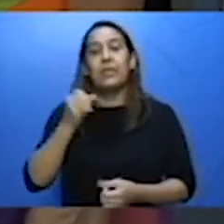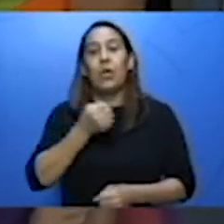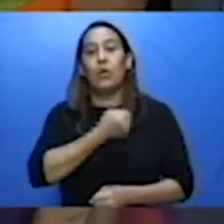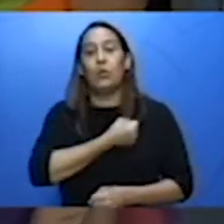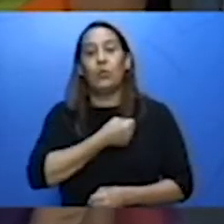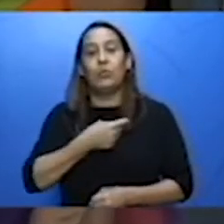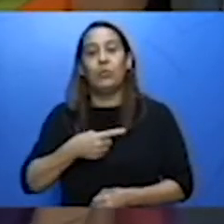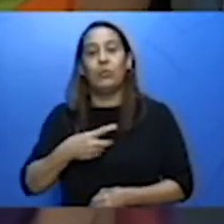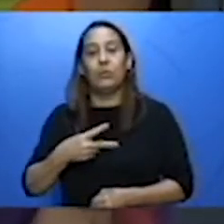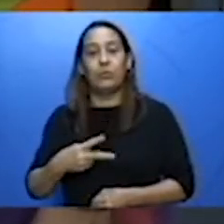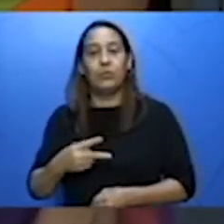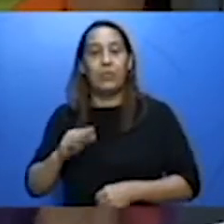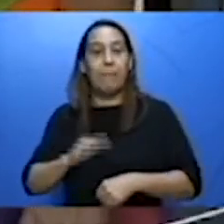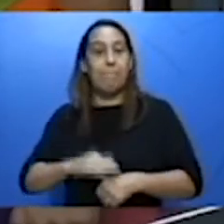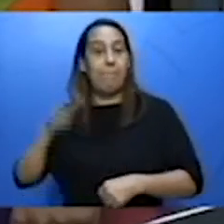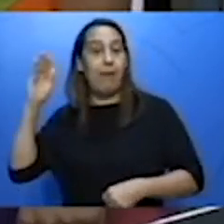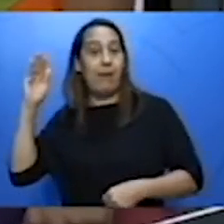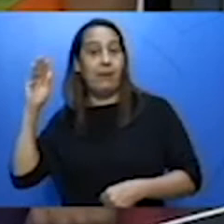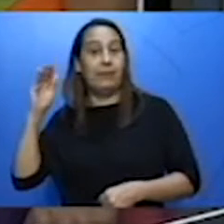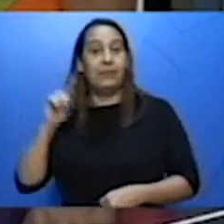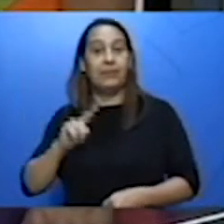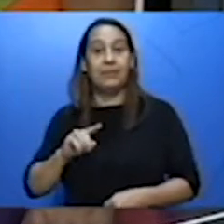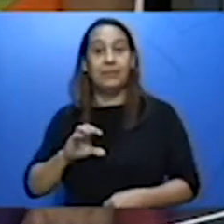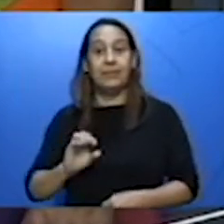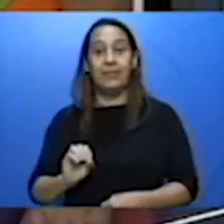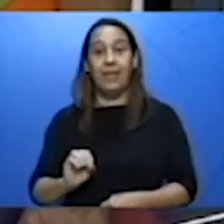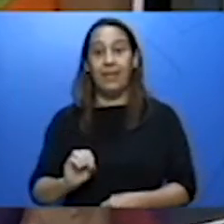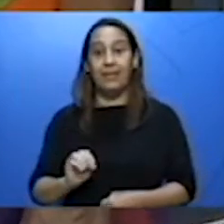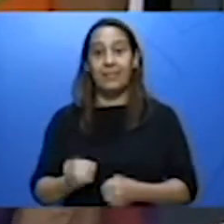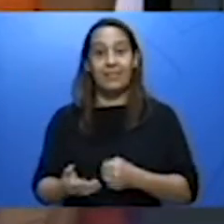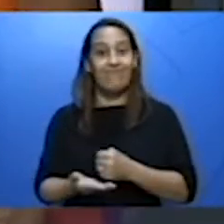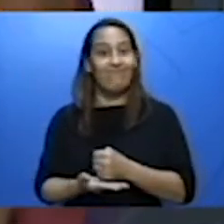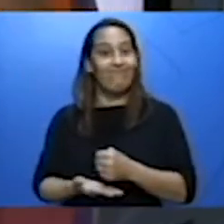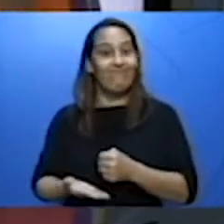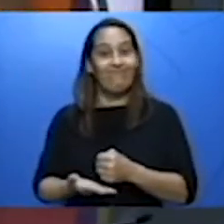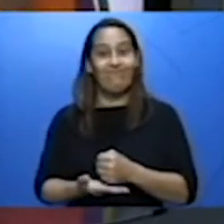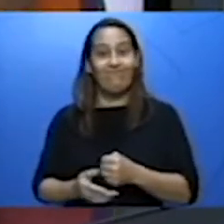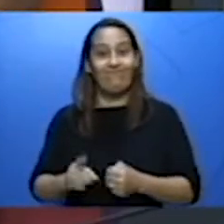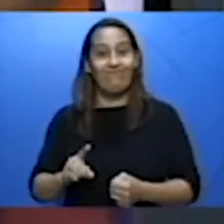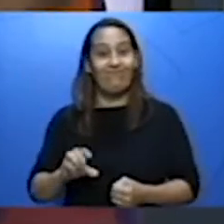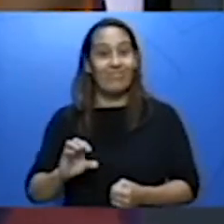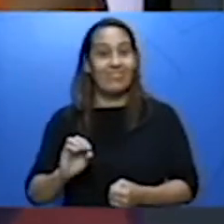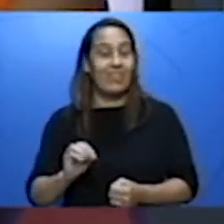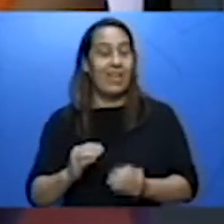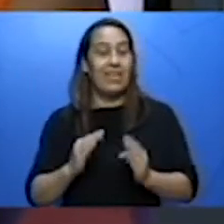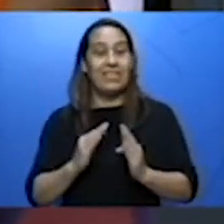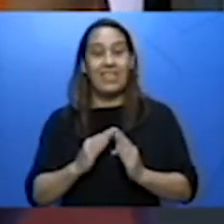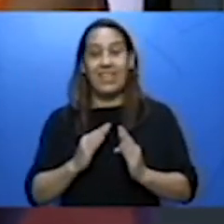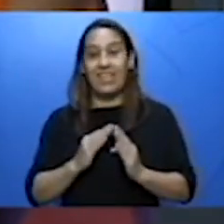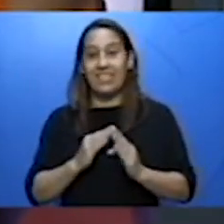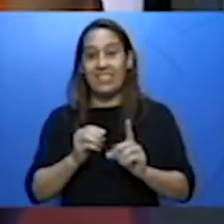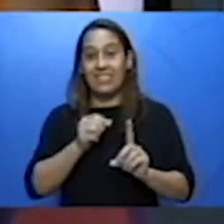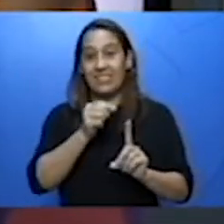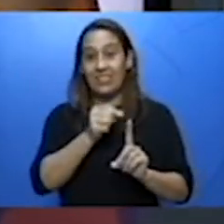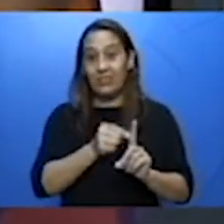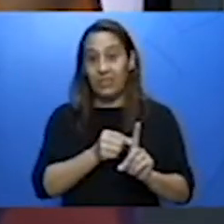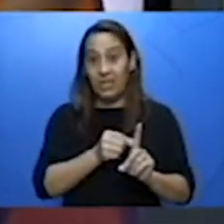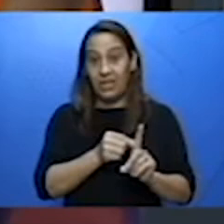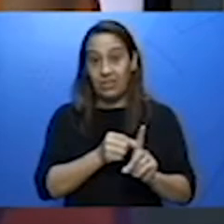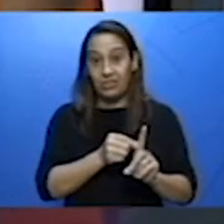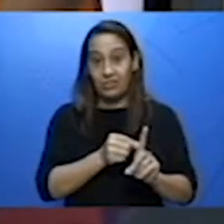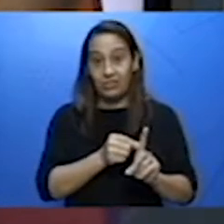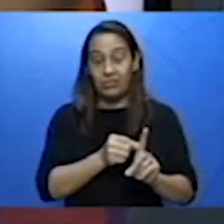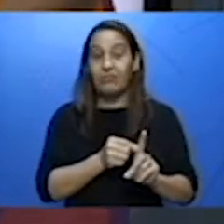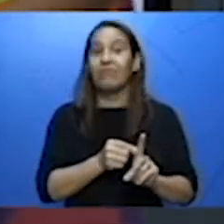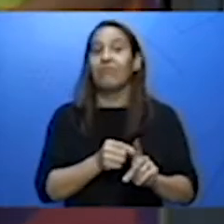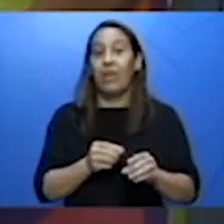Número 12 é 10 mais 2. Não pode morar aqui na unidade. Ele pode até pedir. Lembra